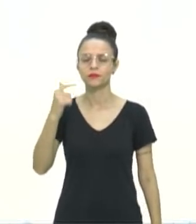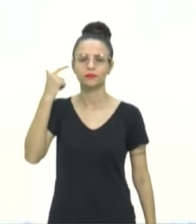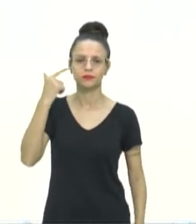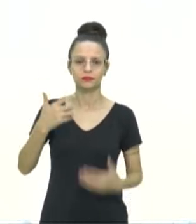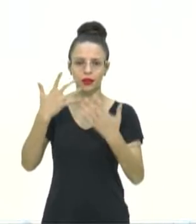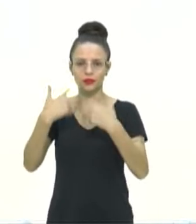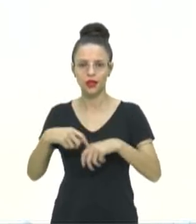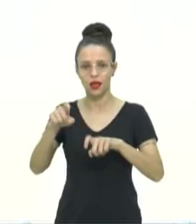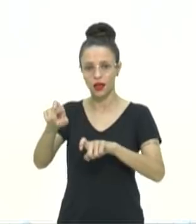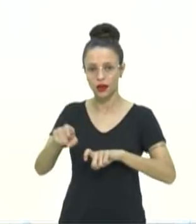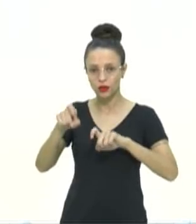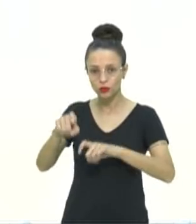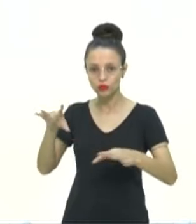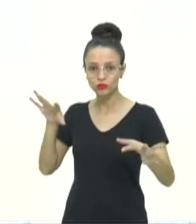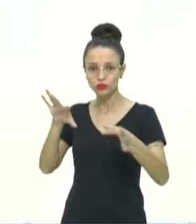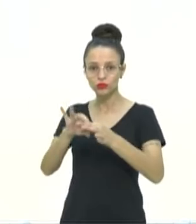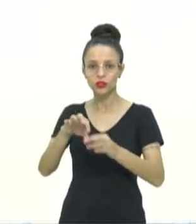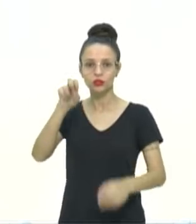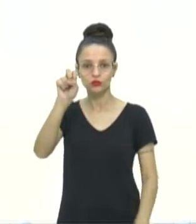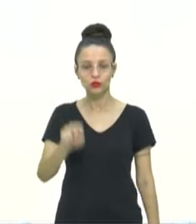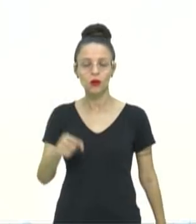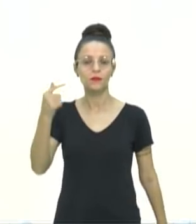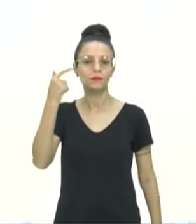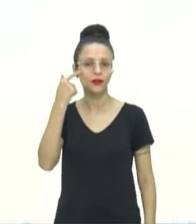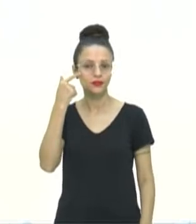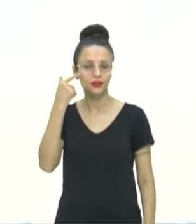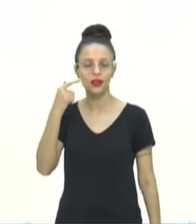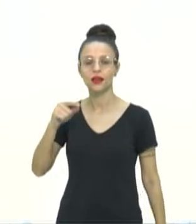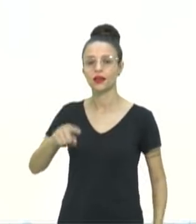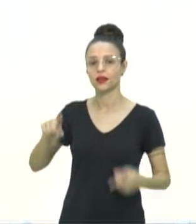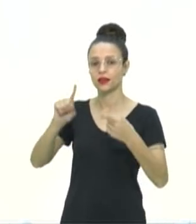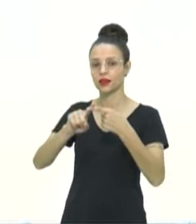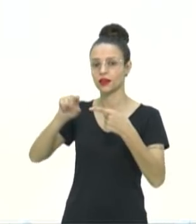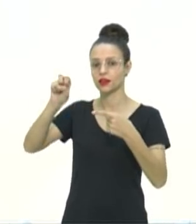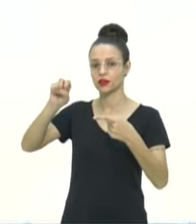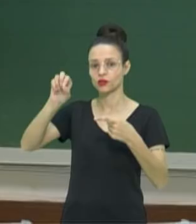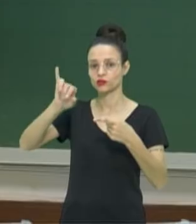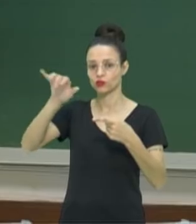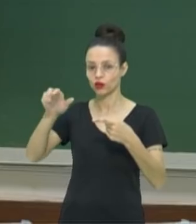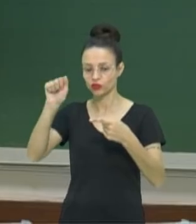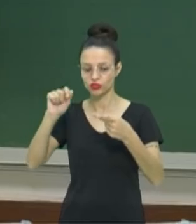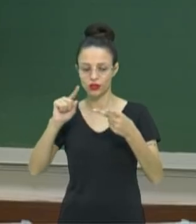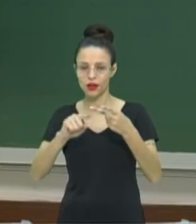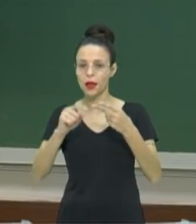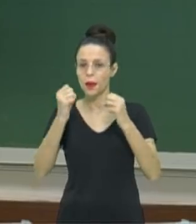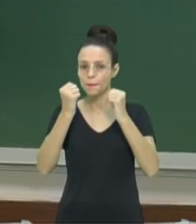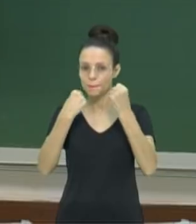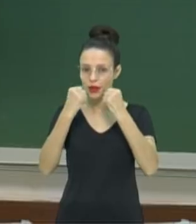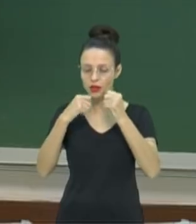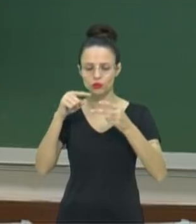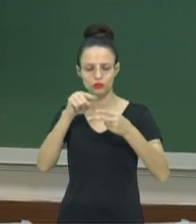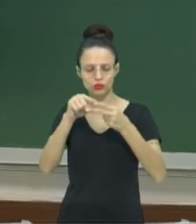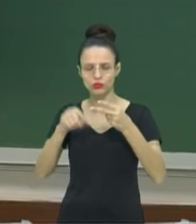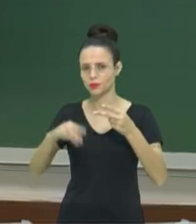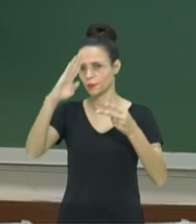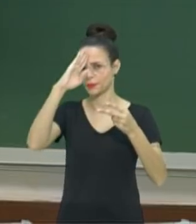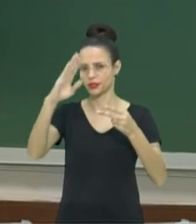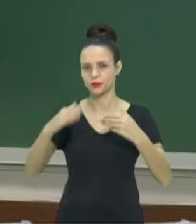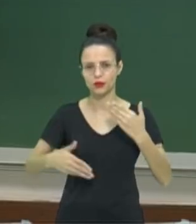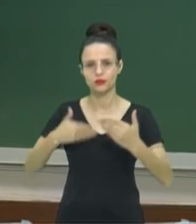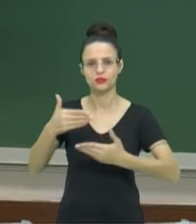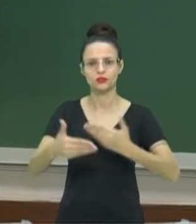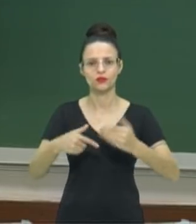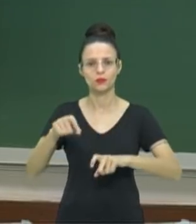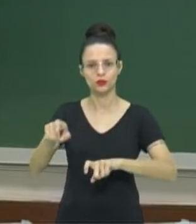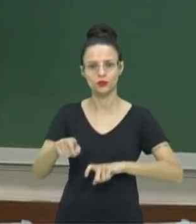em agricultura na região sul, eu tenho que pensar na soja e no milho, que são os 2 itens principais ali no